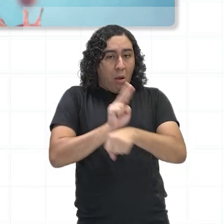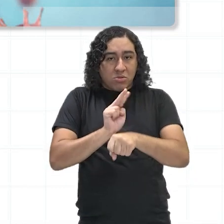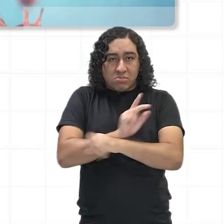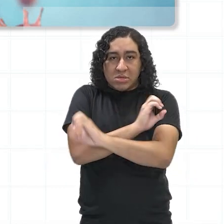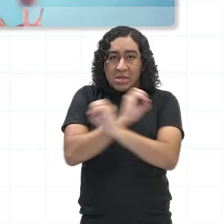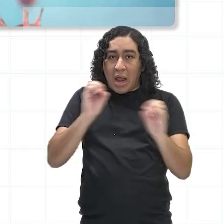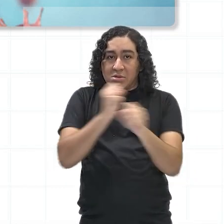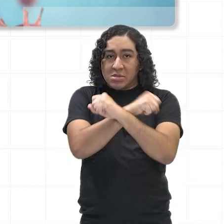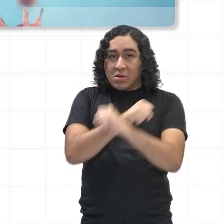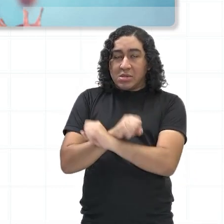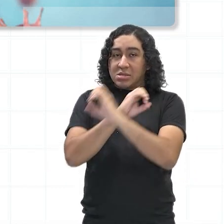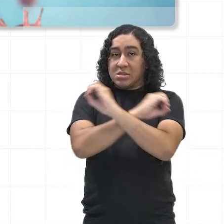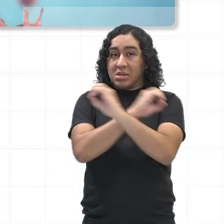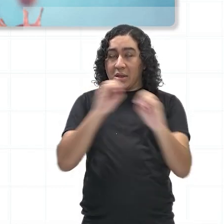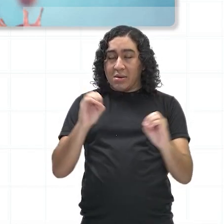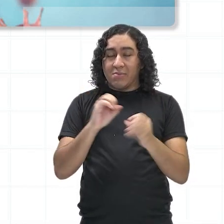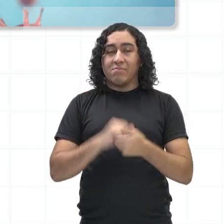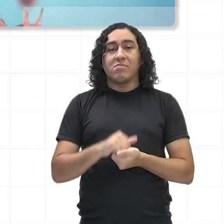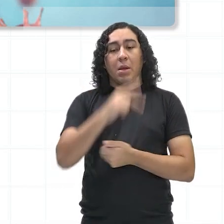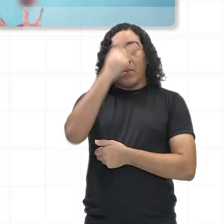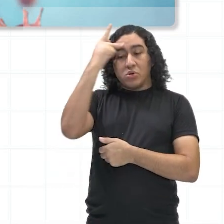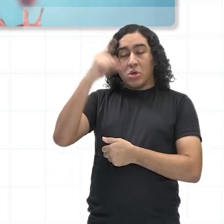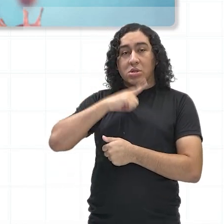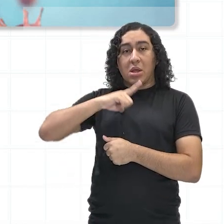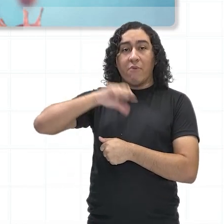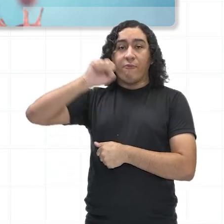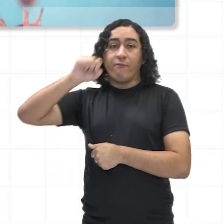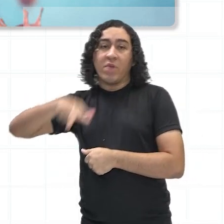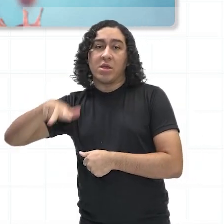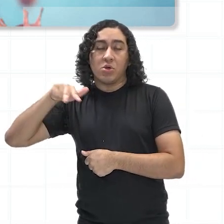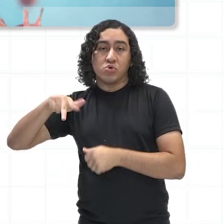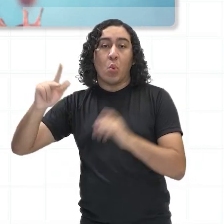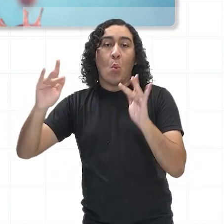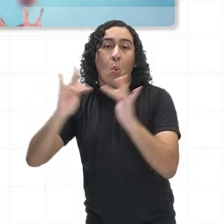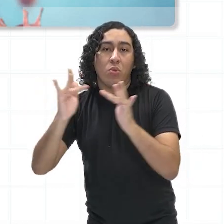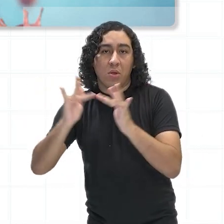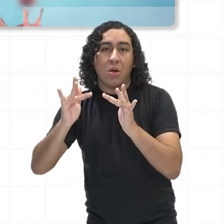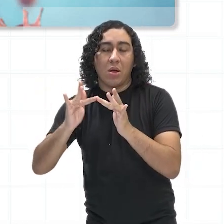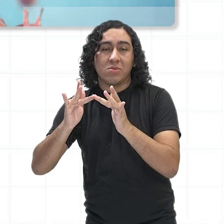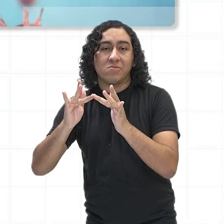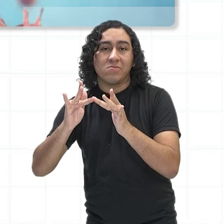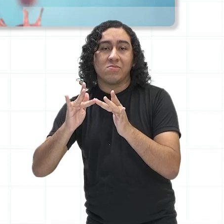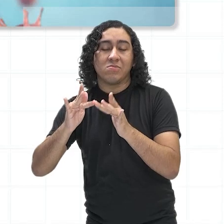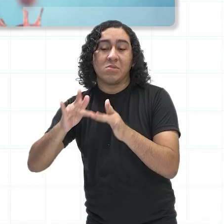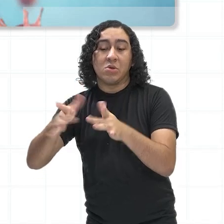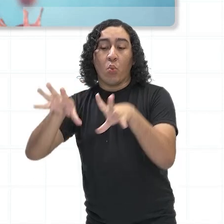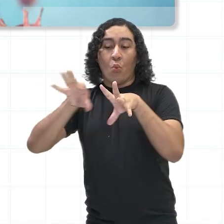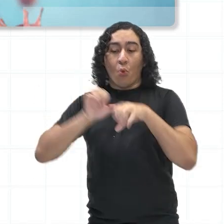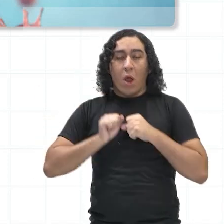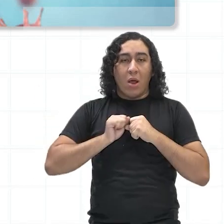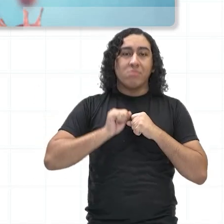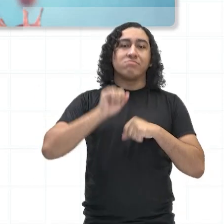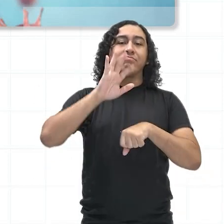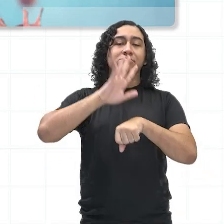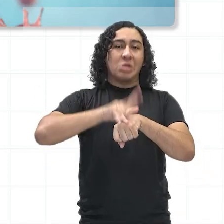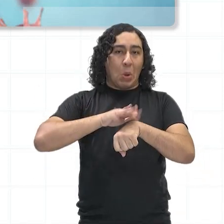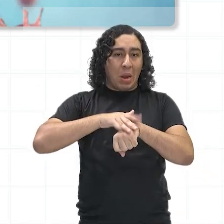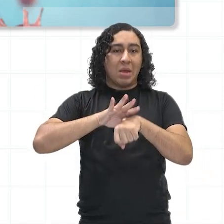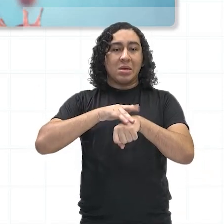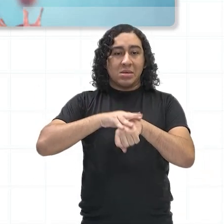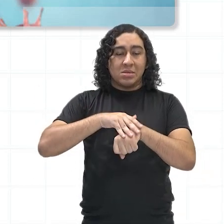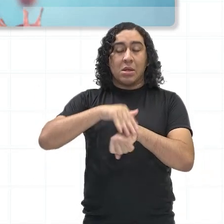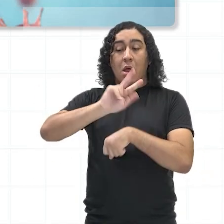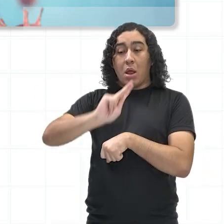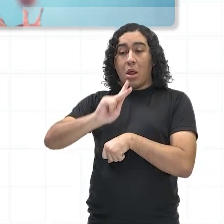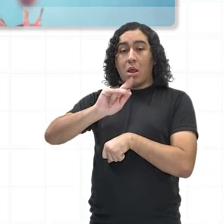vírus HIV, ela vai desenvolver essa síndrome da imunodeficiência adquirida. O que isso quer dizer?